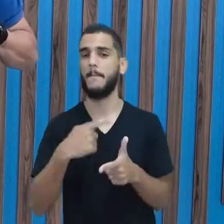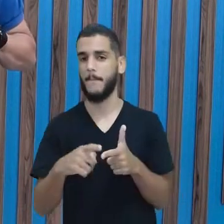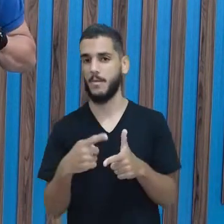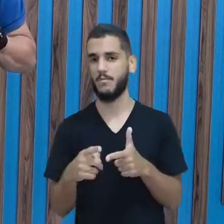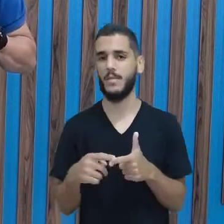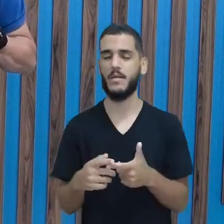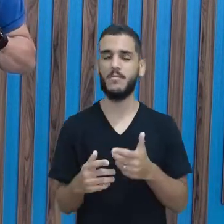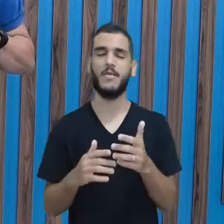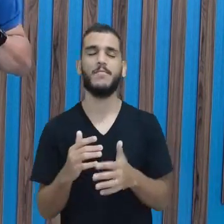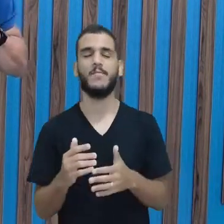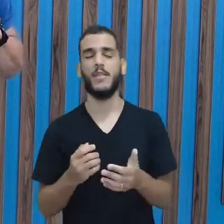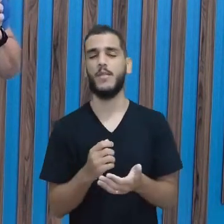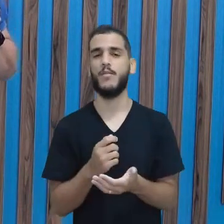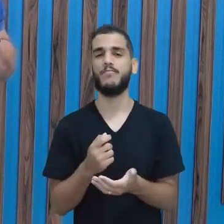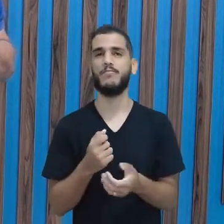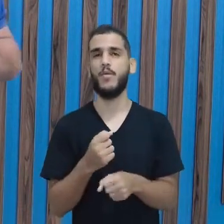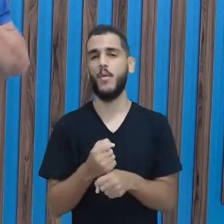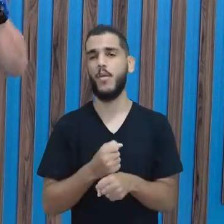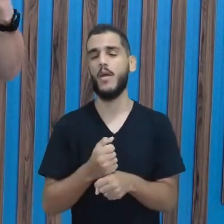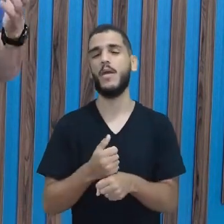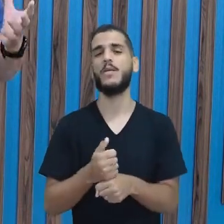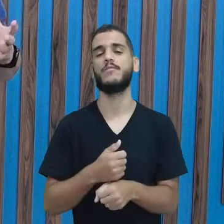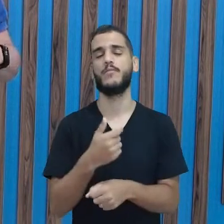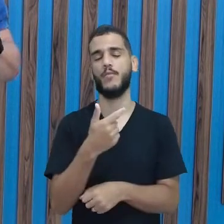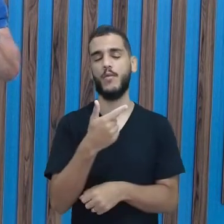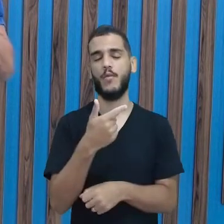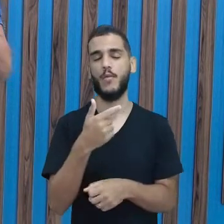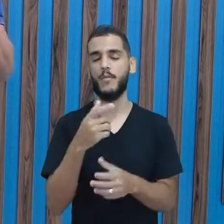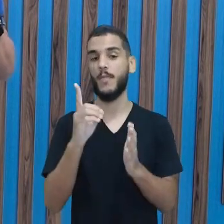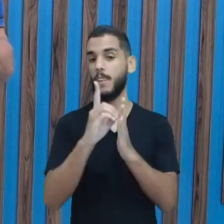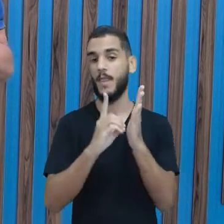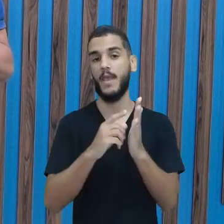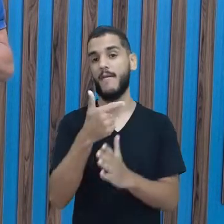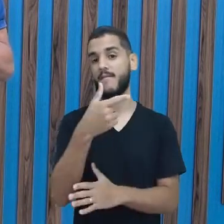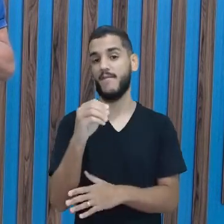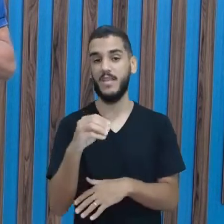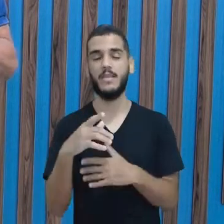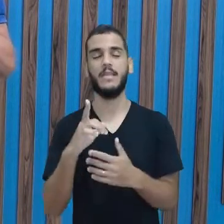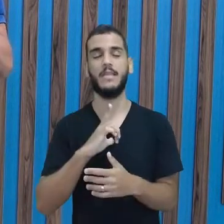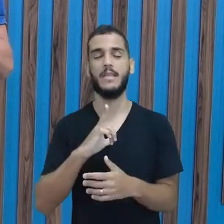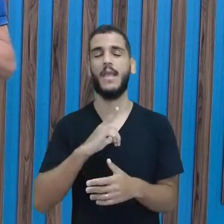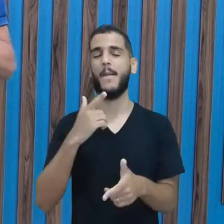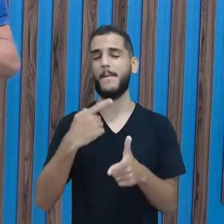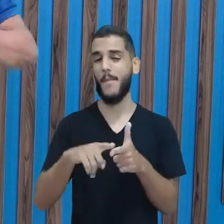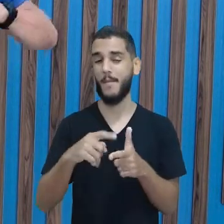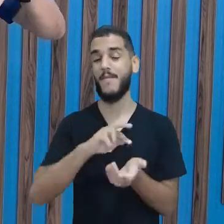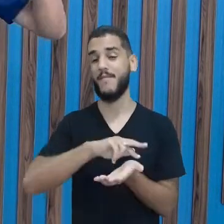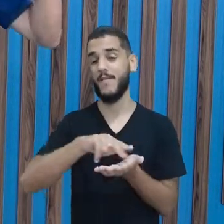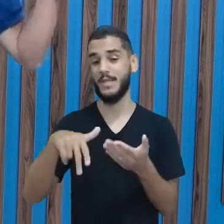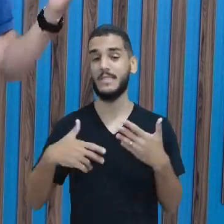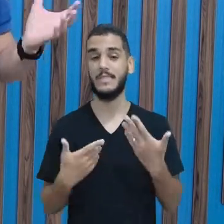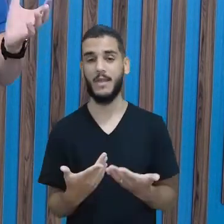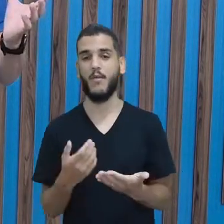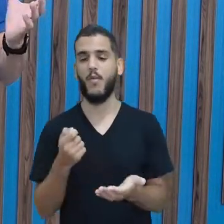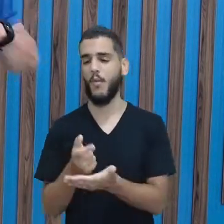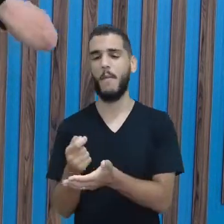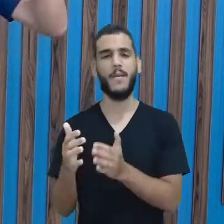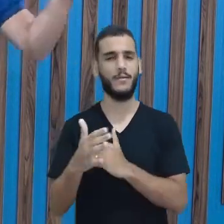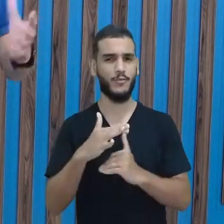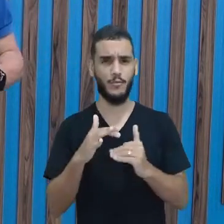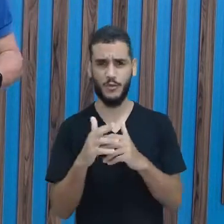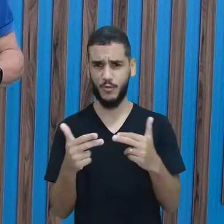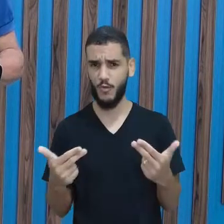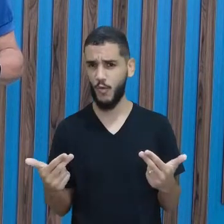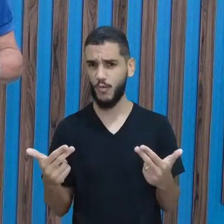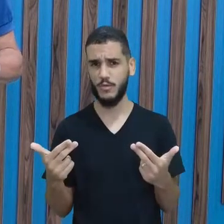né, econômica, que é a crise do liberalismo, a crise do capitalismo. Então, os Estados Unidos comprava tudo de todo mundo e